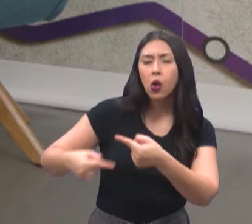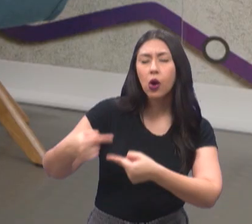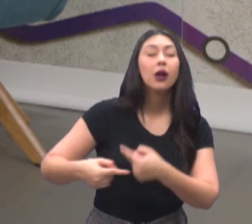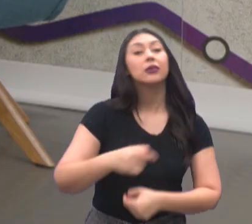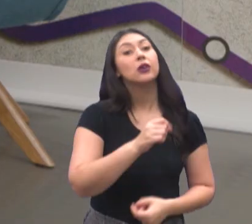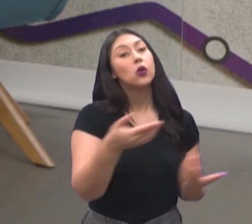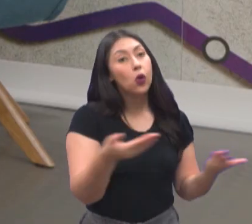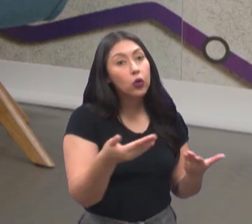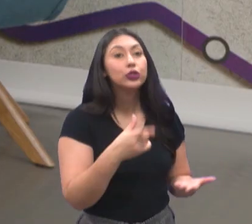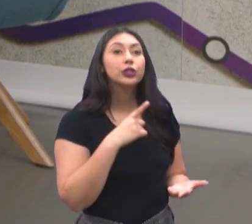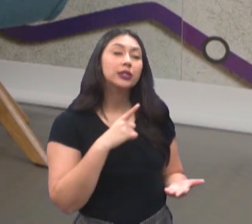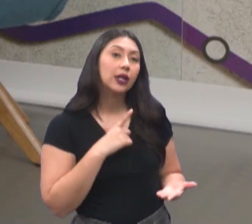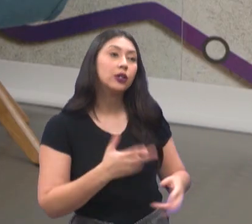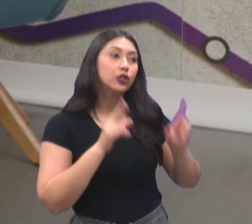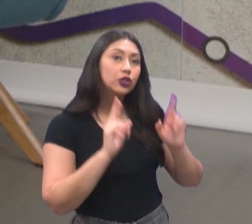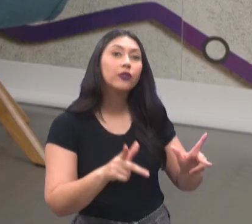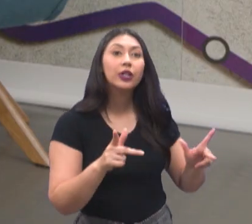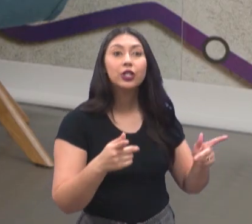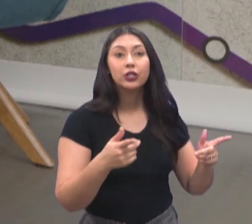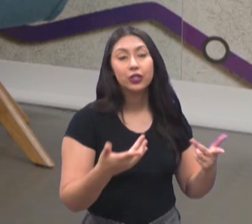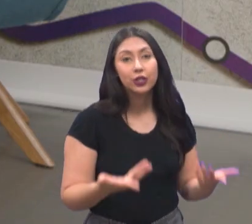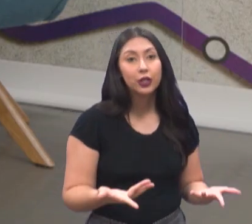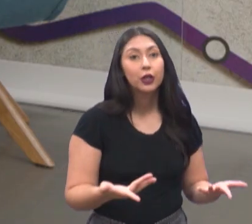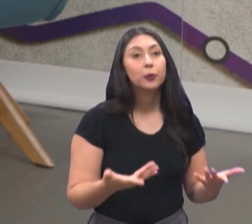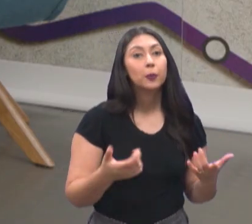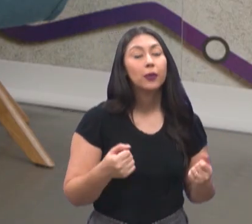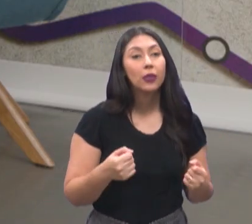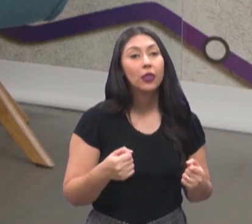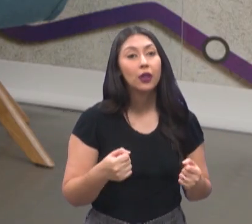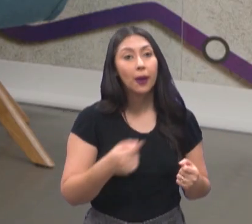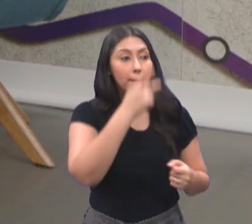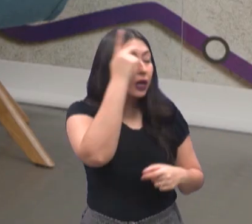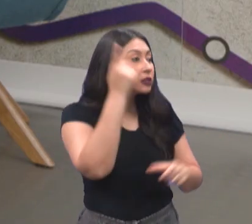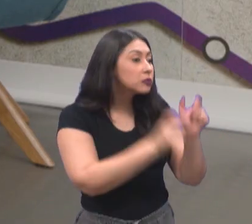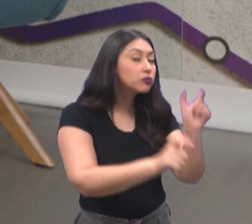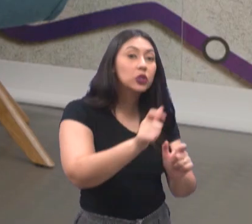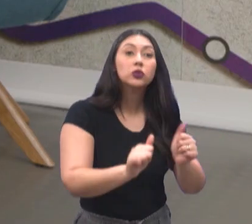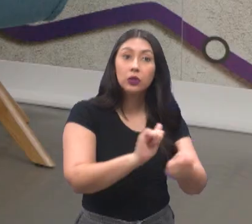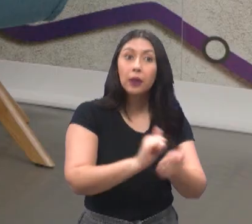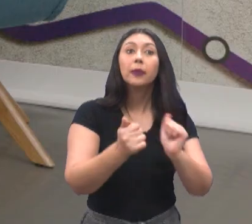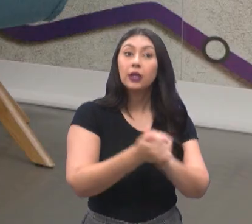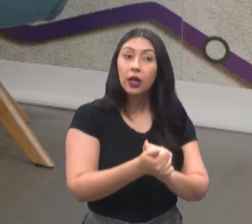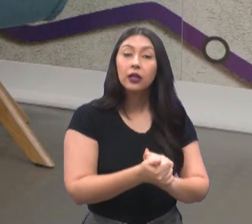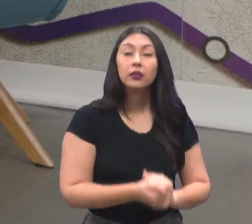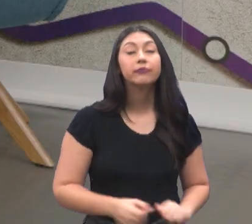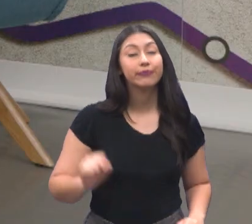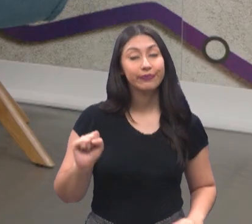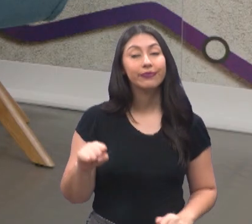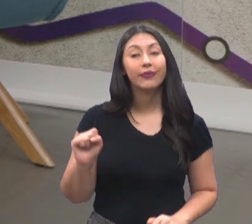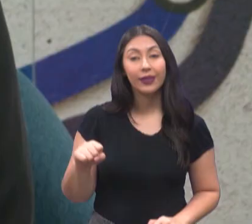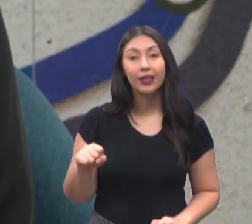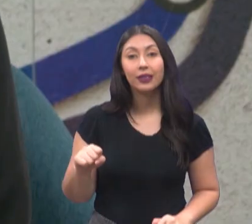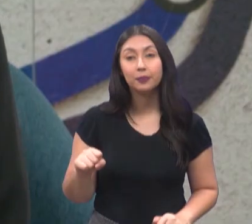é manual, né? Não é eletrônica, então tem isso também para as pessoas se adaptarem a essa profissão, né? Sim.